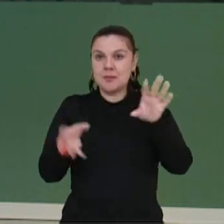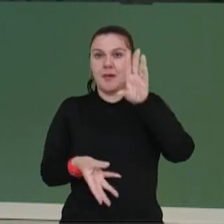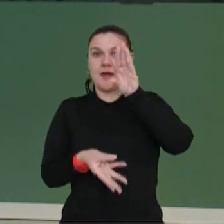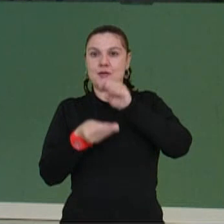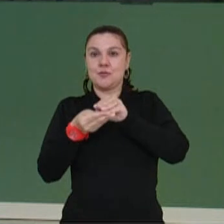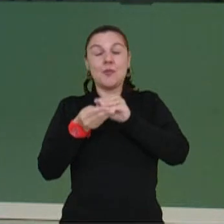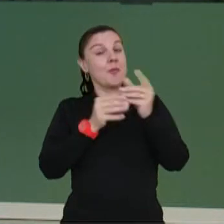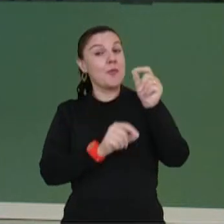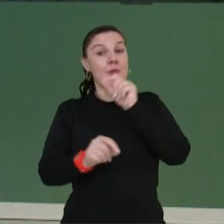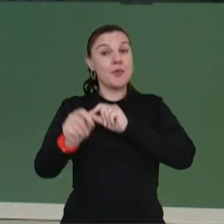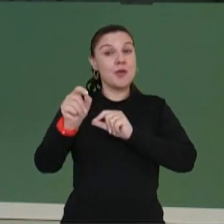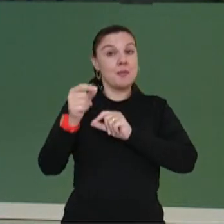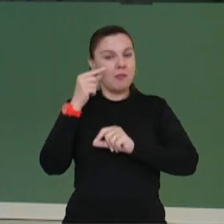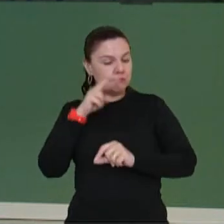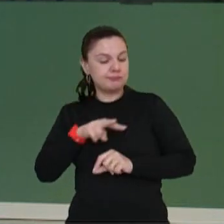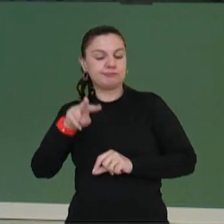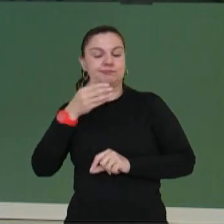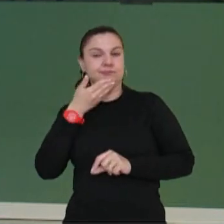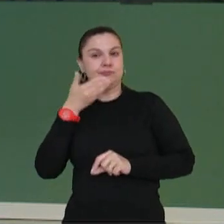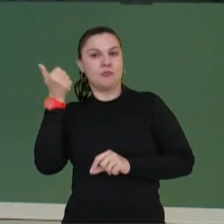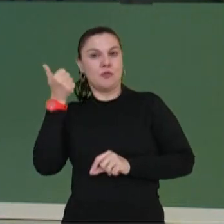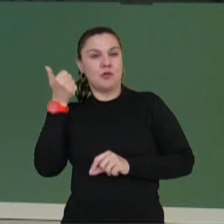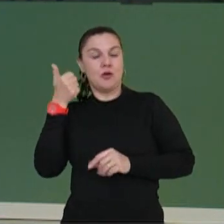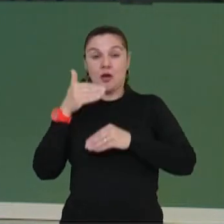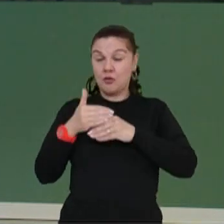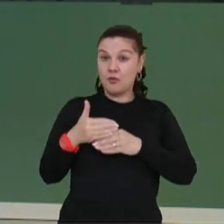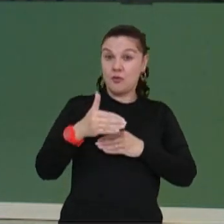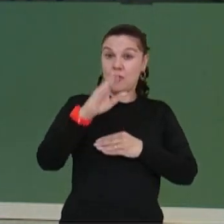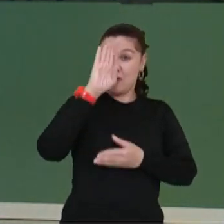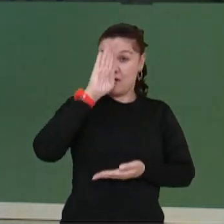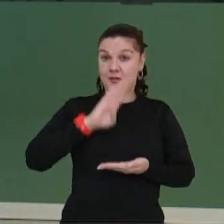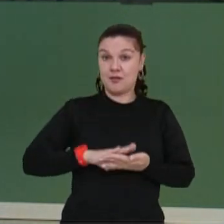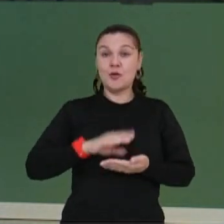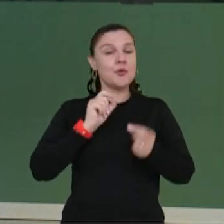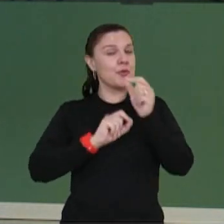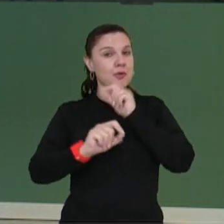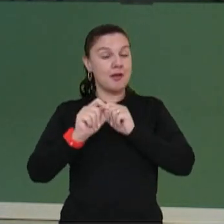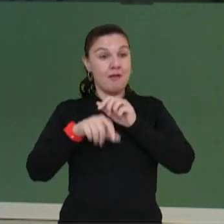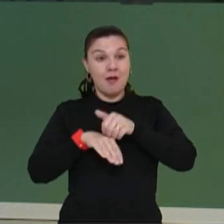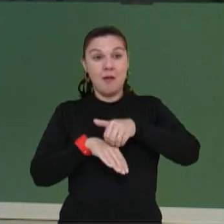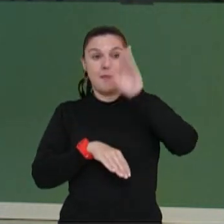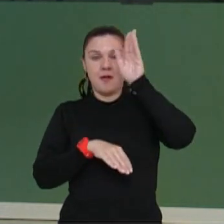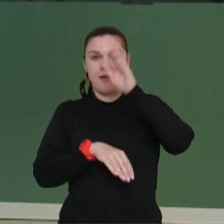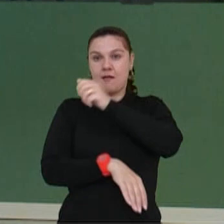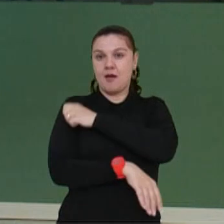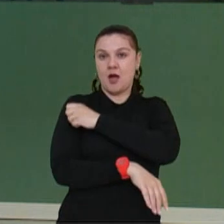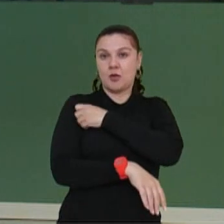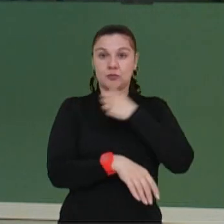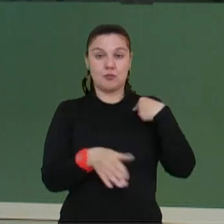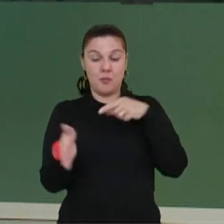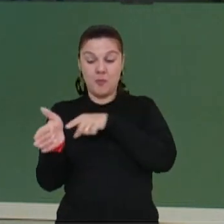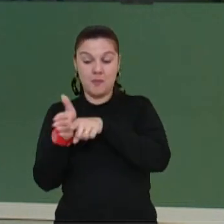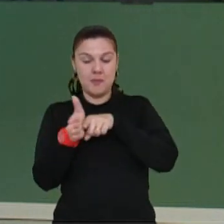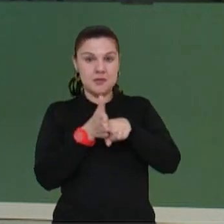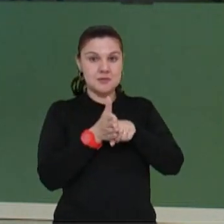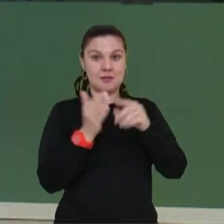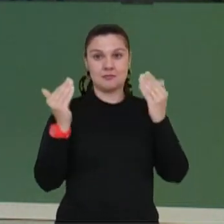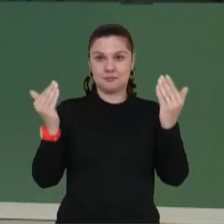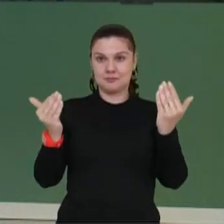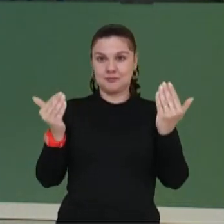resumido. Para quê? Para que eu visualize melhor. A partir daqui, o que eu posso concluir? Que a maioria dos alunos que eu pesquisei, eles estão